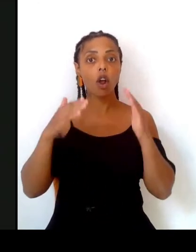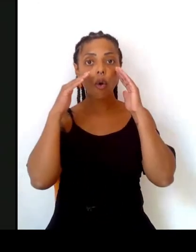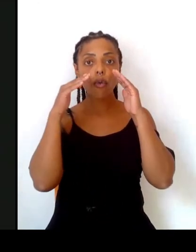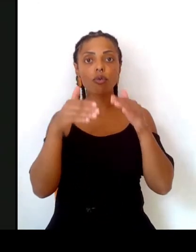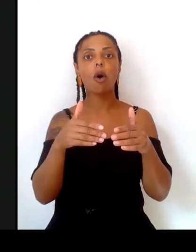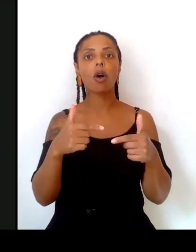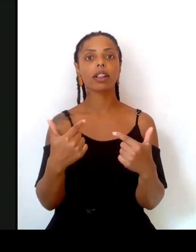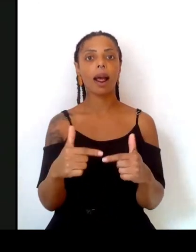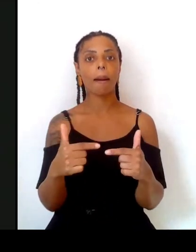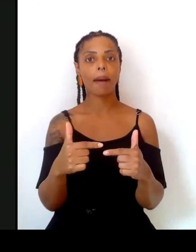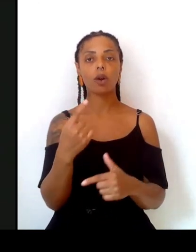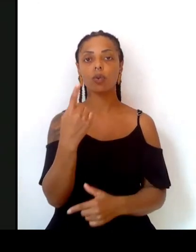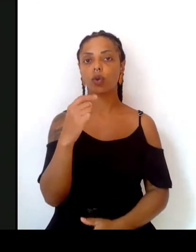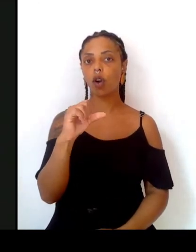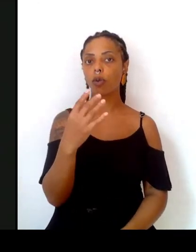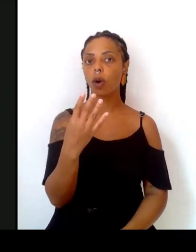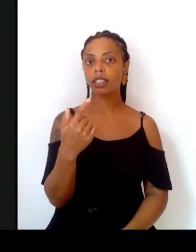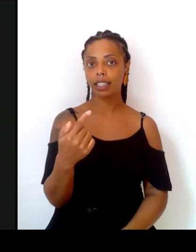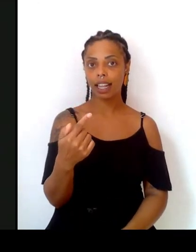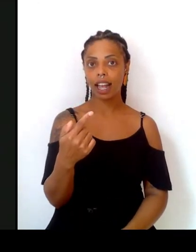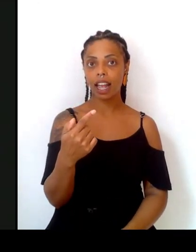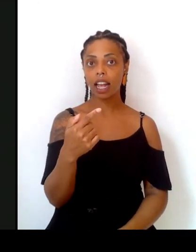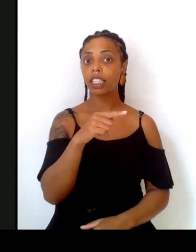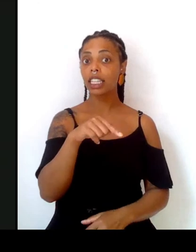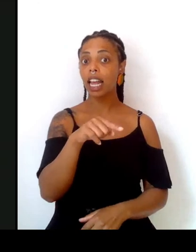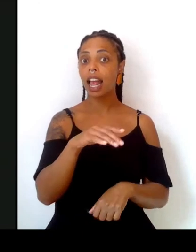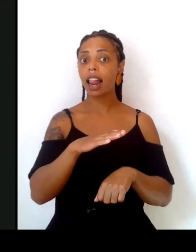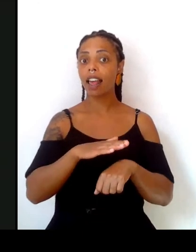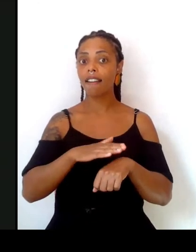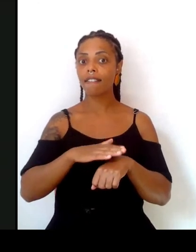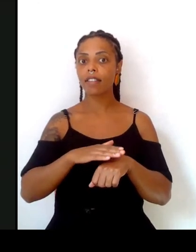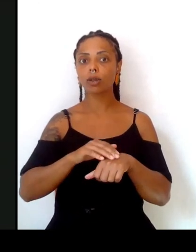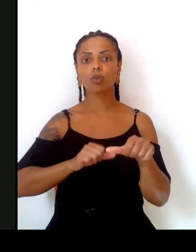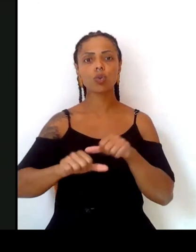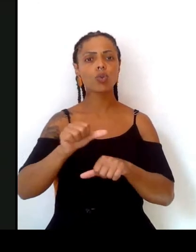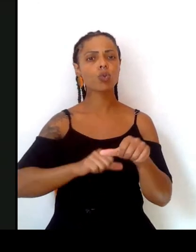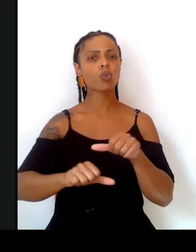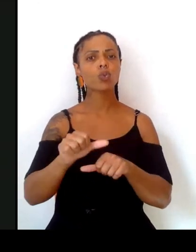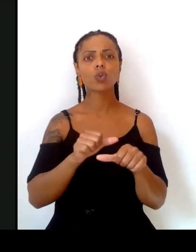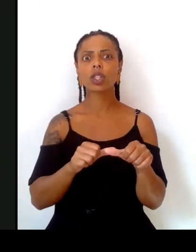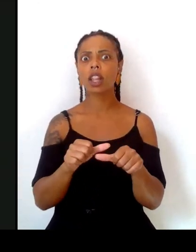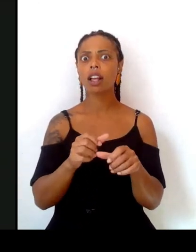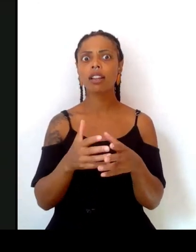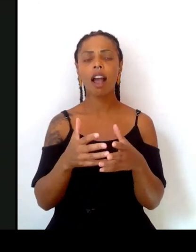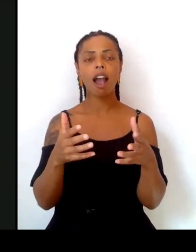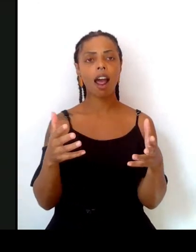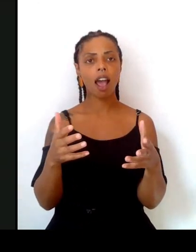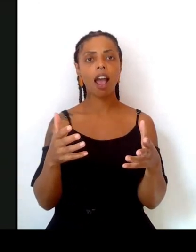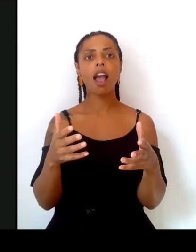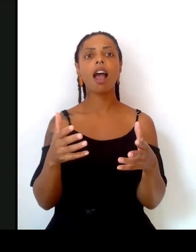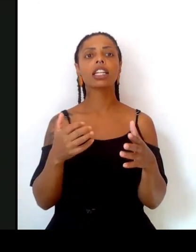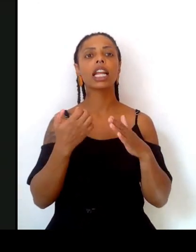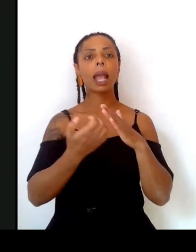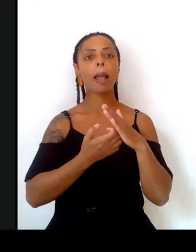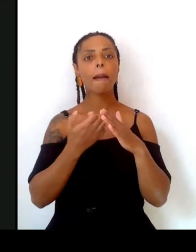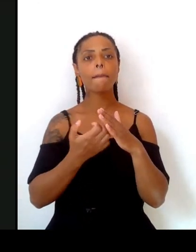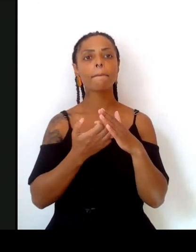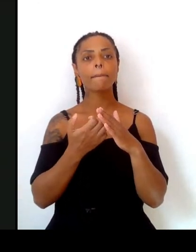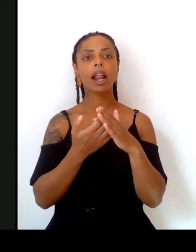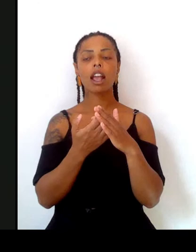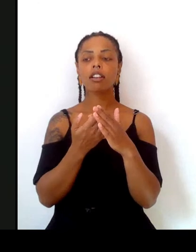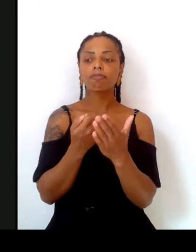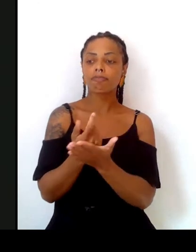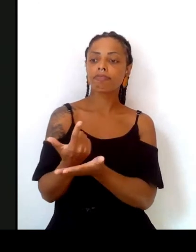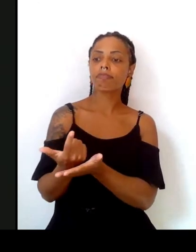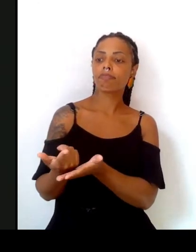1947 que realizou grandes mudanças nacionalizou empresas criou o Estado de